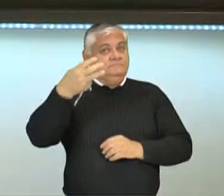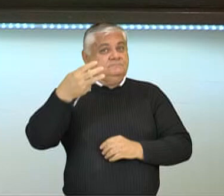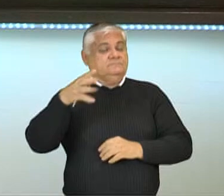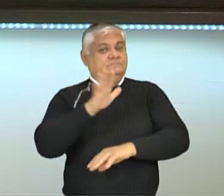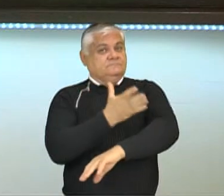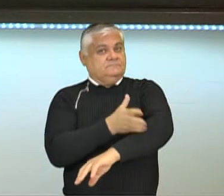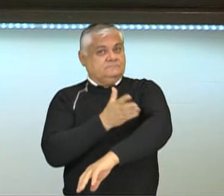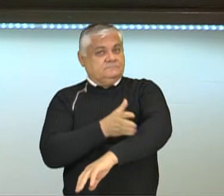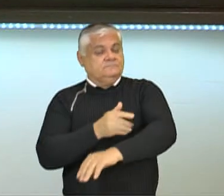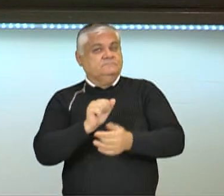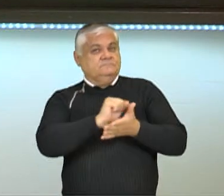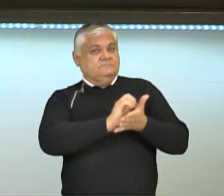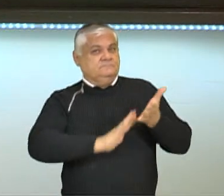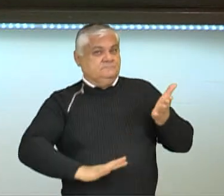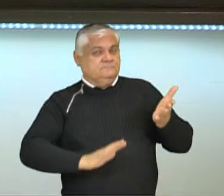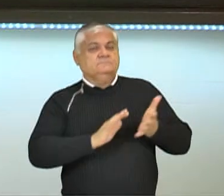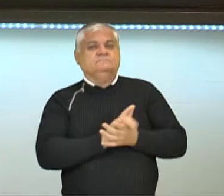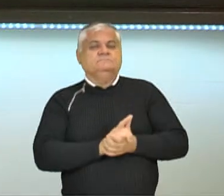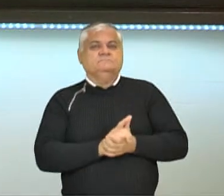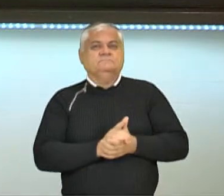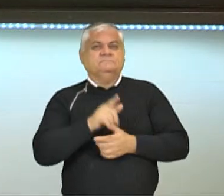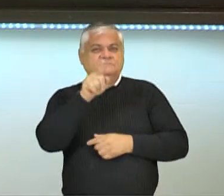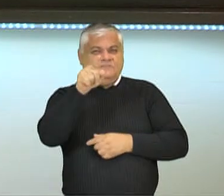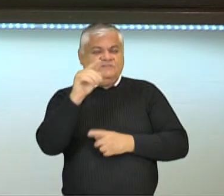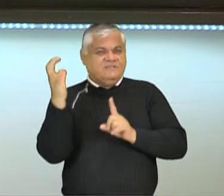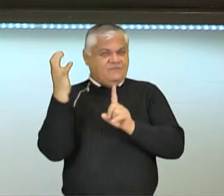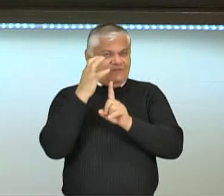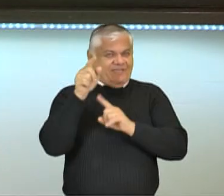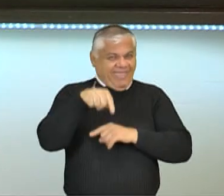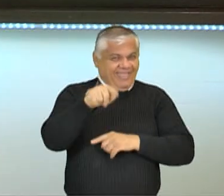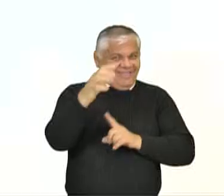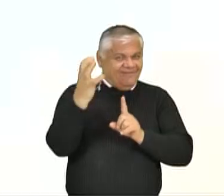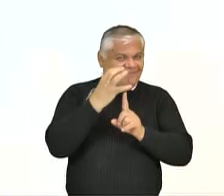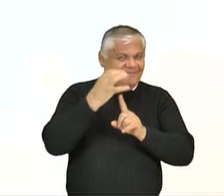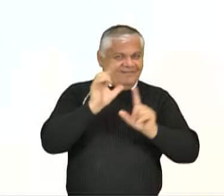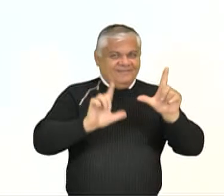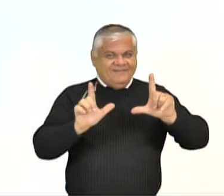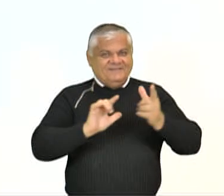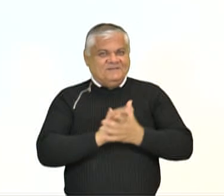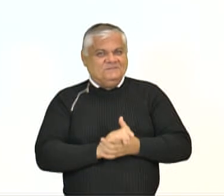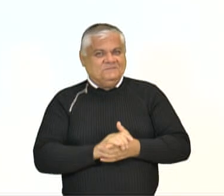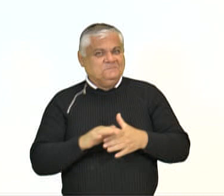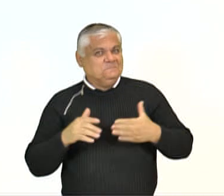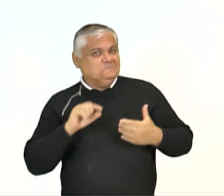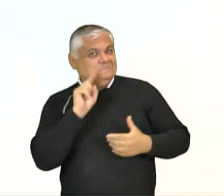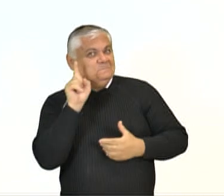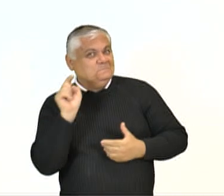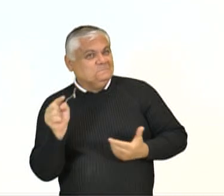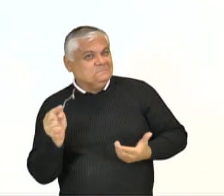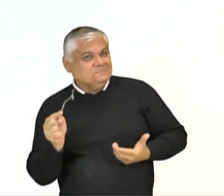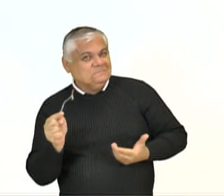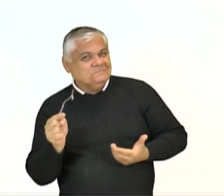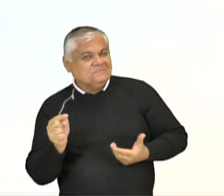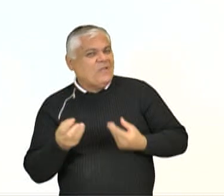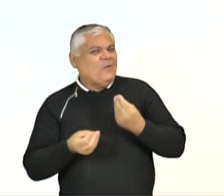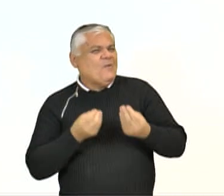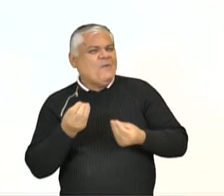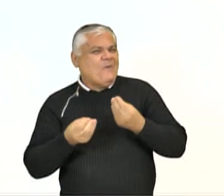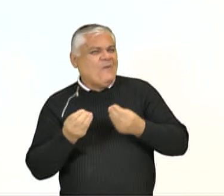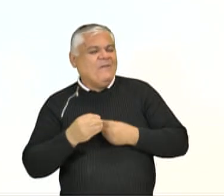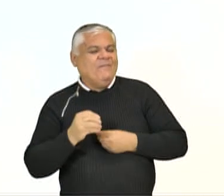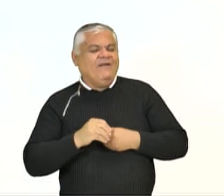exercício para vocês refletirem se vocês são ou não influenciados pela mídia. Você é influenciado pela mídia?